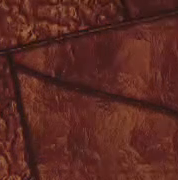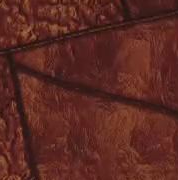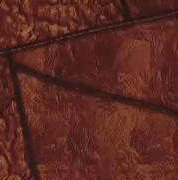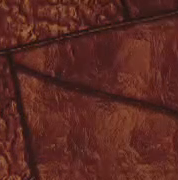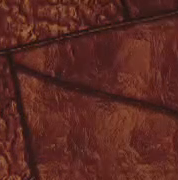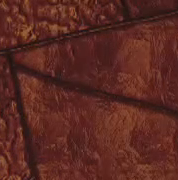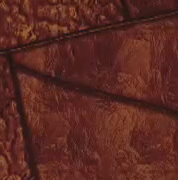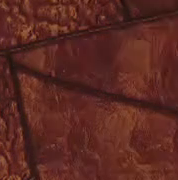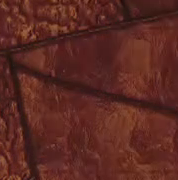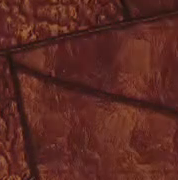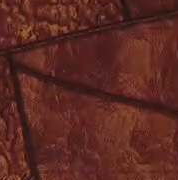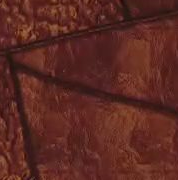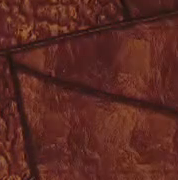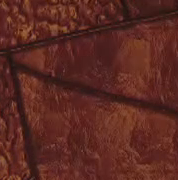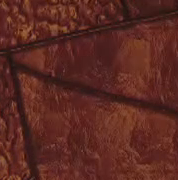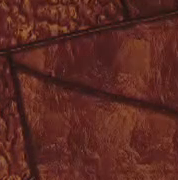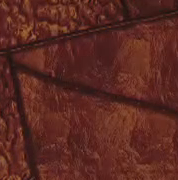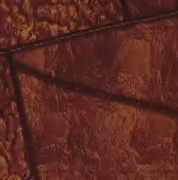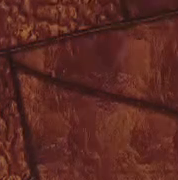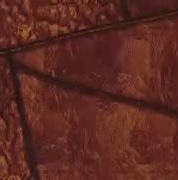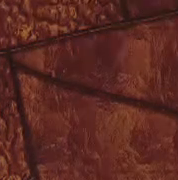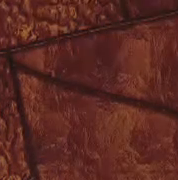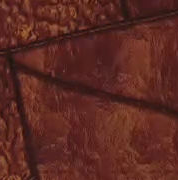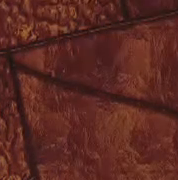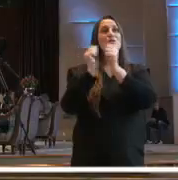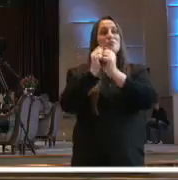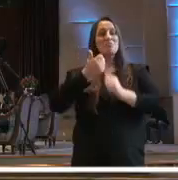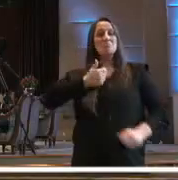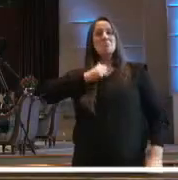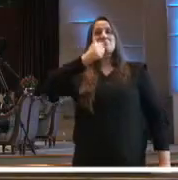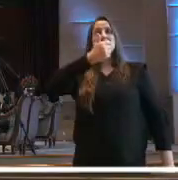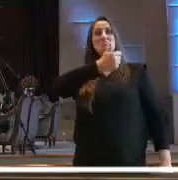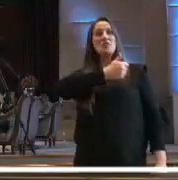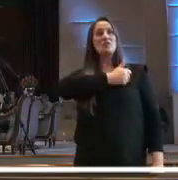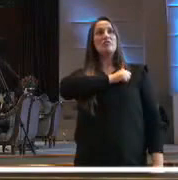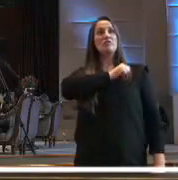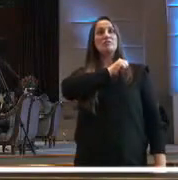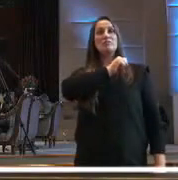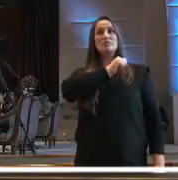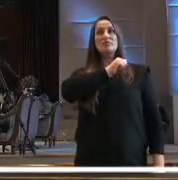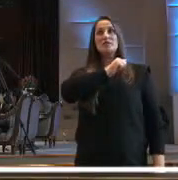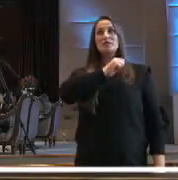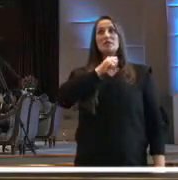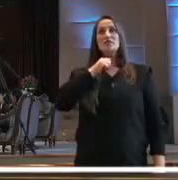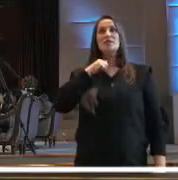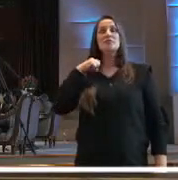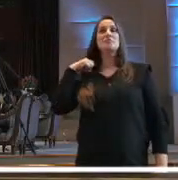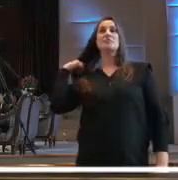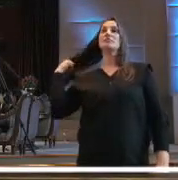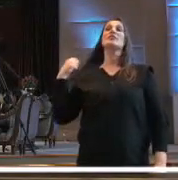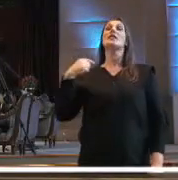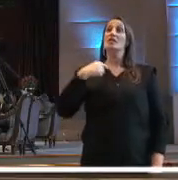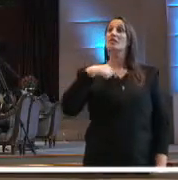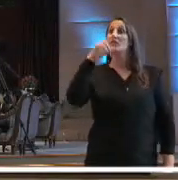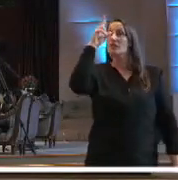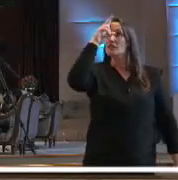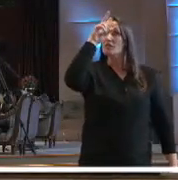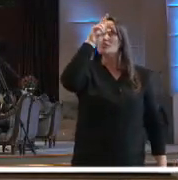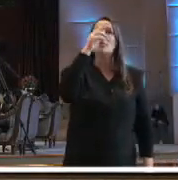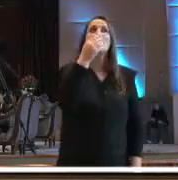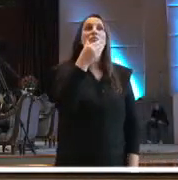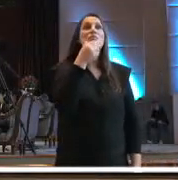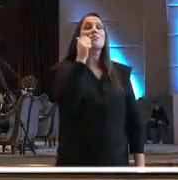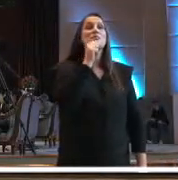e ungia-os com o bálsamo. E aqui eu vou lembrar daquela mulher chorando por